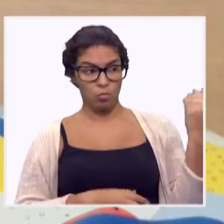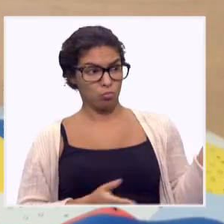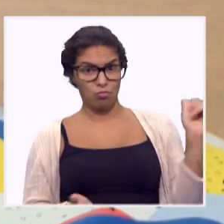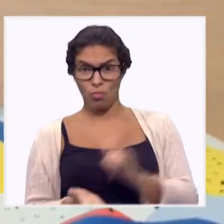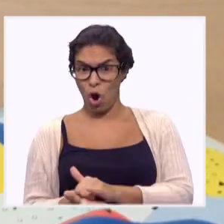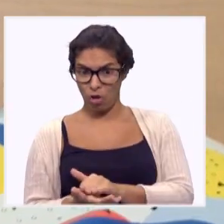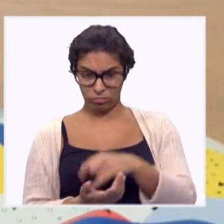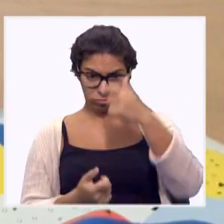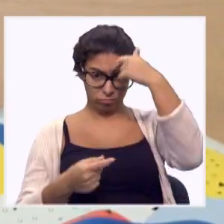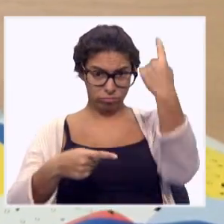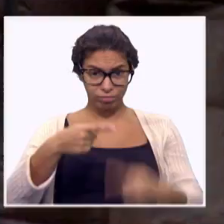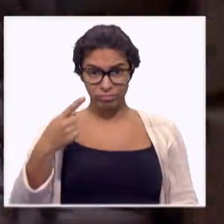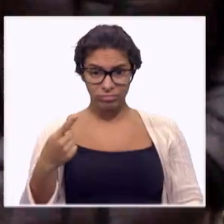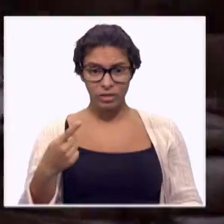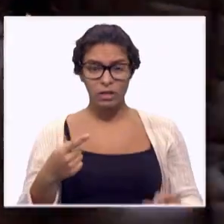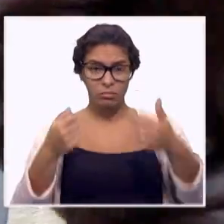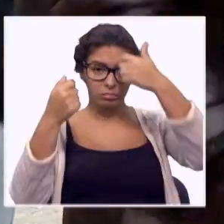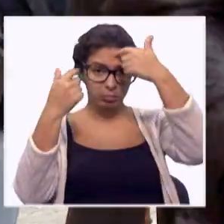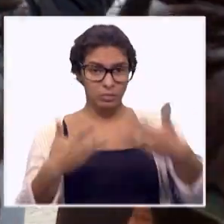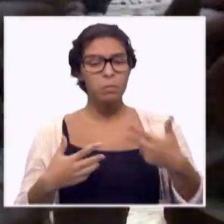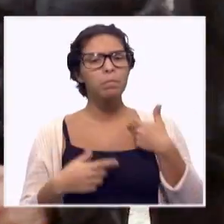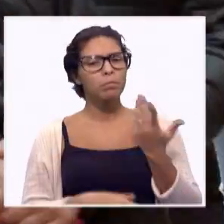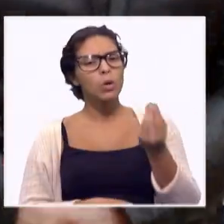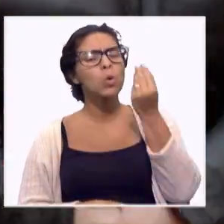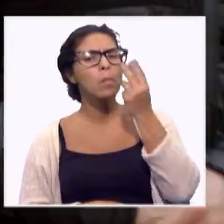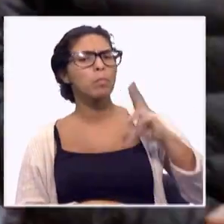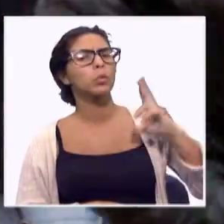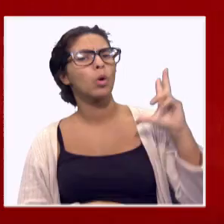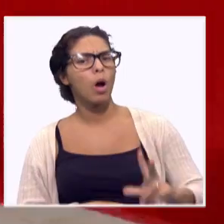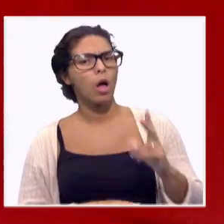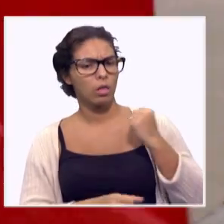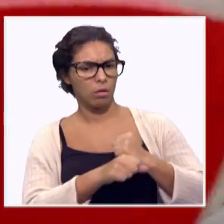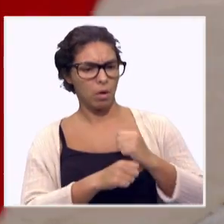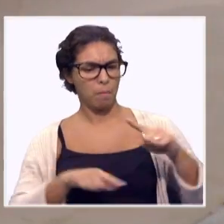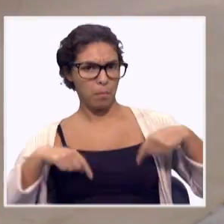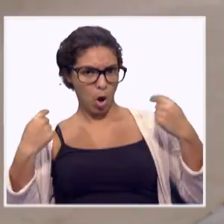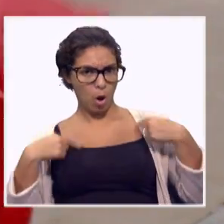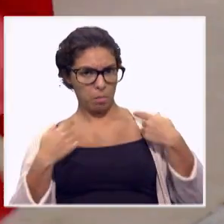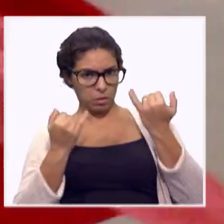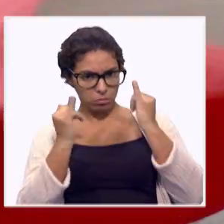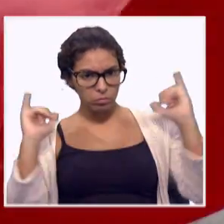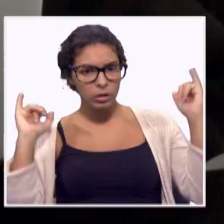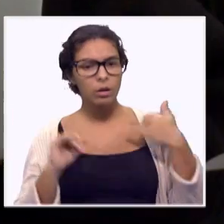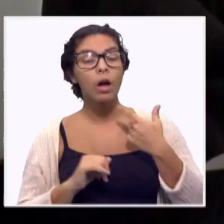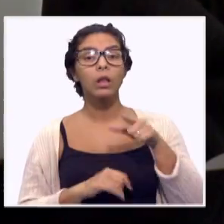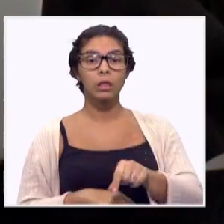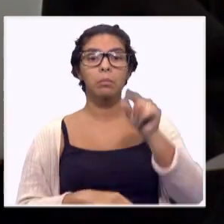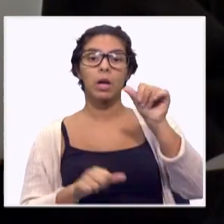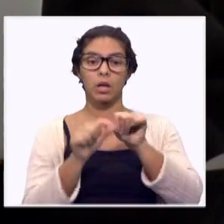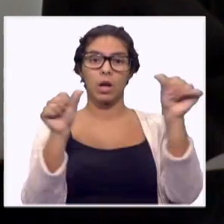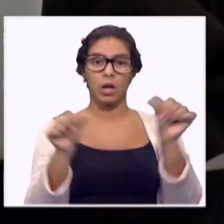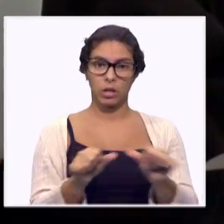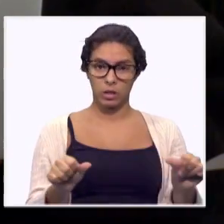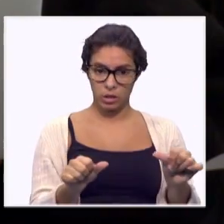chegar a Atenas, nem sabia bem o que é que estava a acontecer. Mas como é que o freelance é visto em Portugal? Ora, a gig economy,